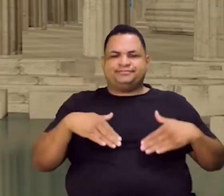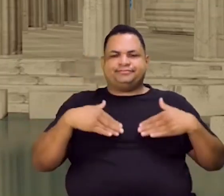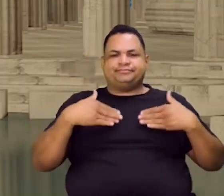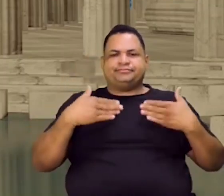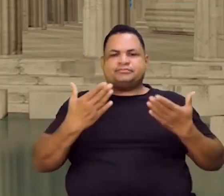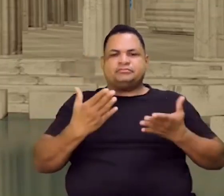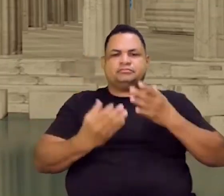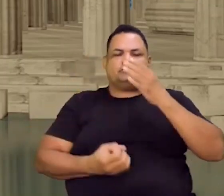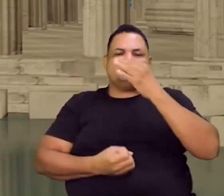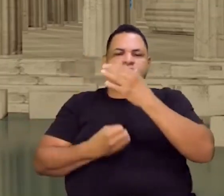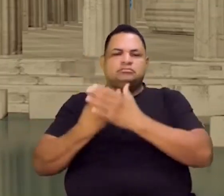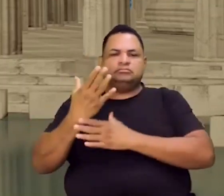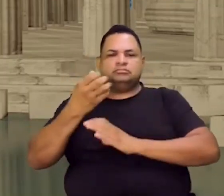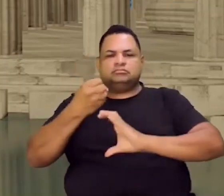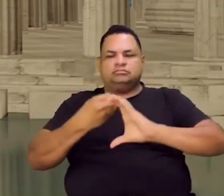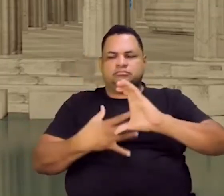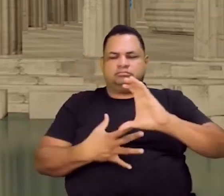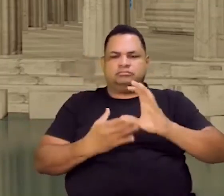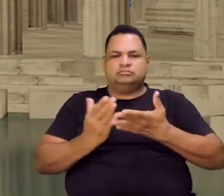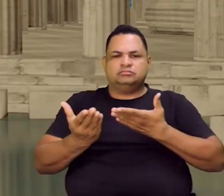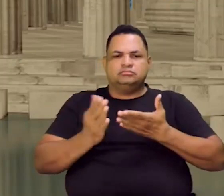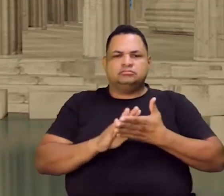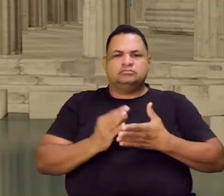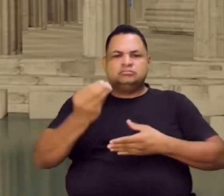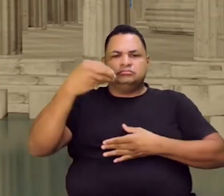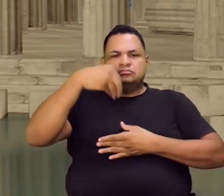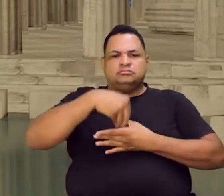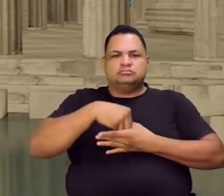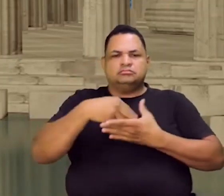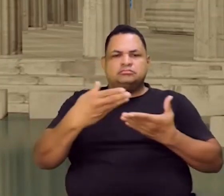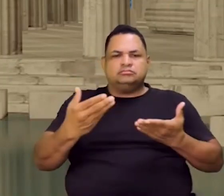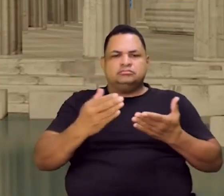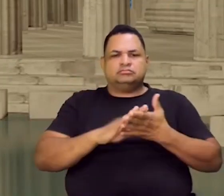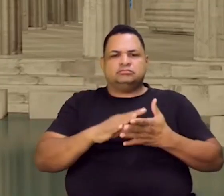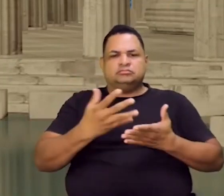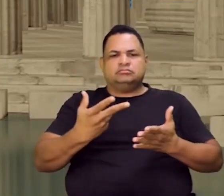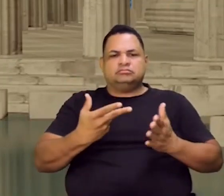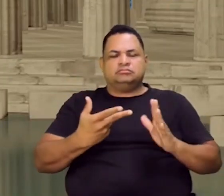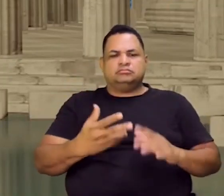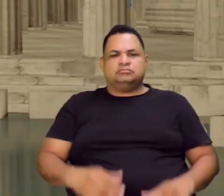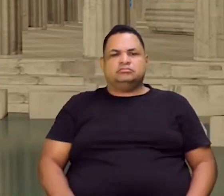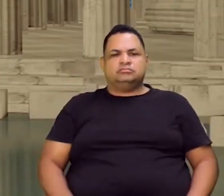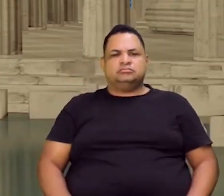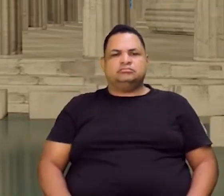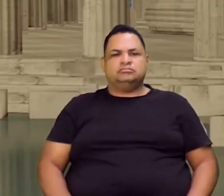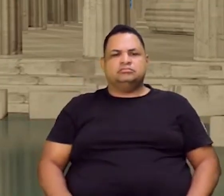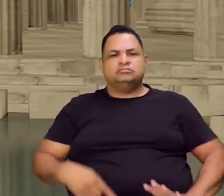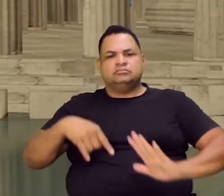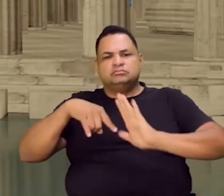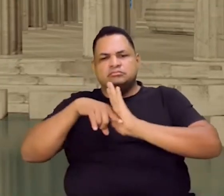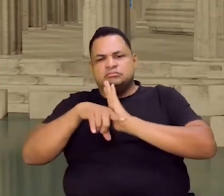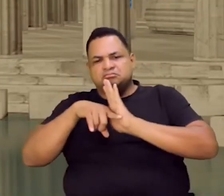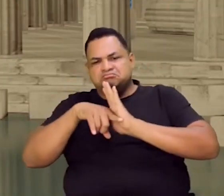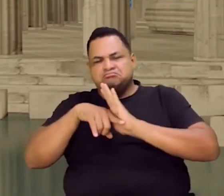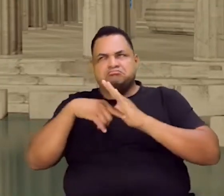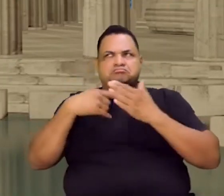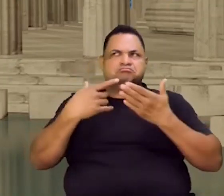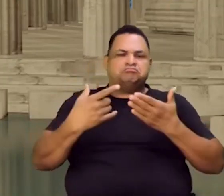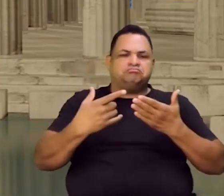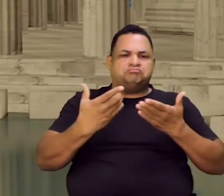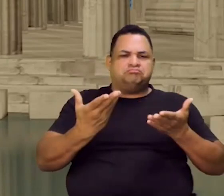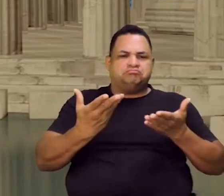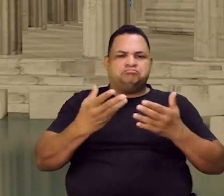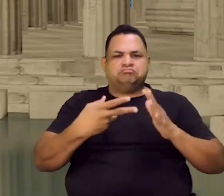que surge, né, uma característica, né, um âmbito, no sentido de análise, né, no